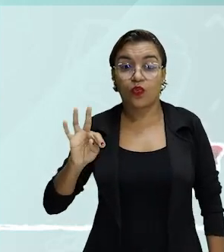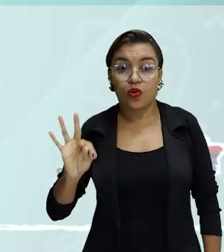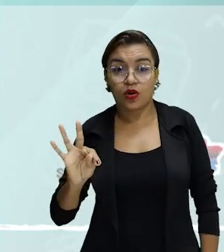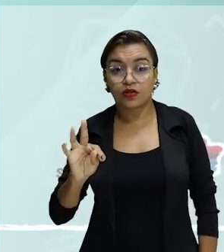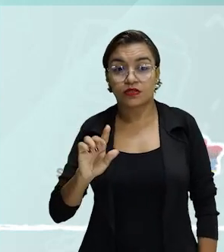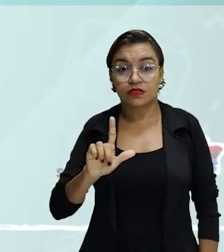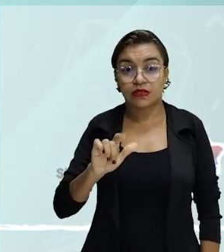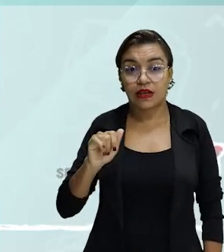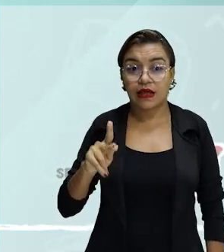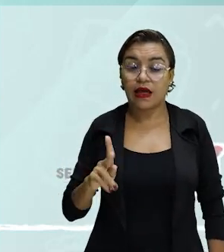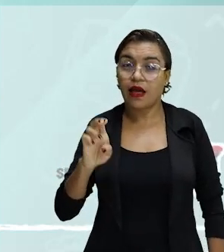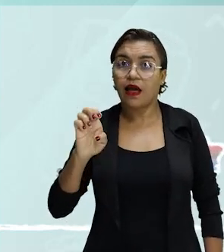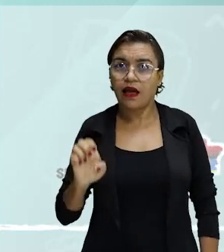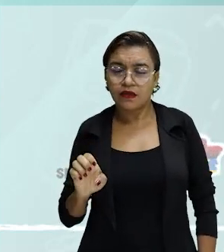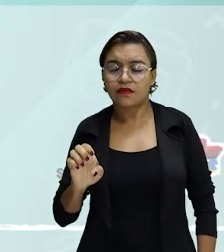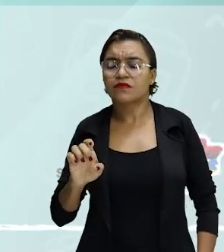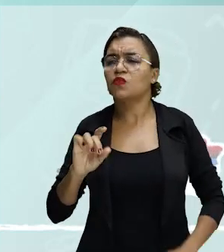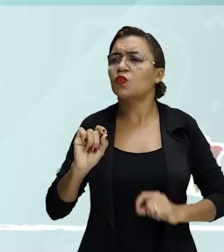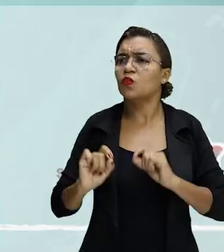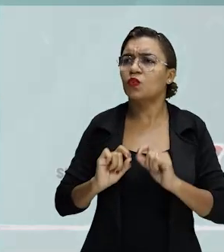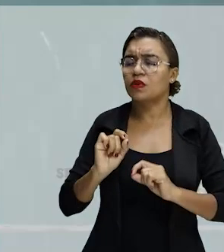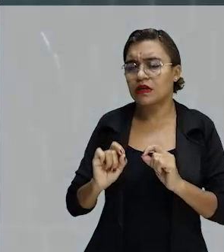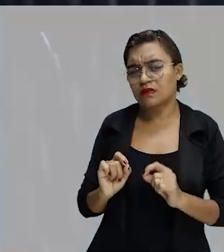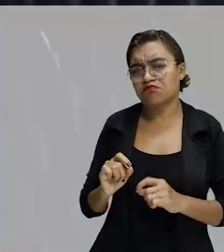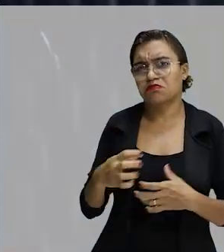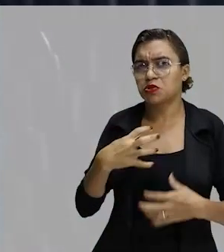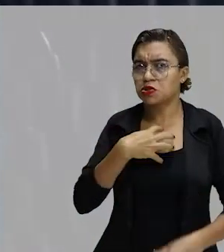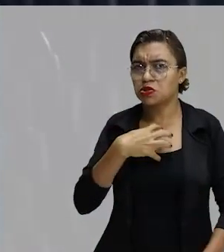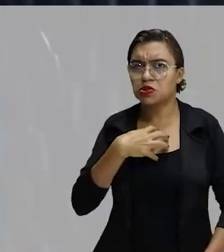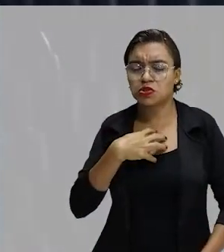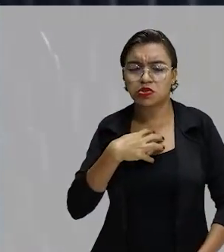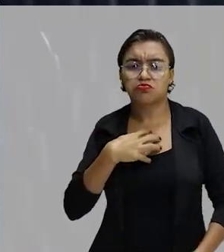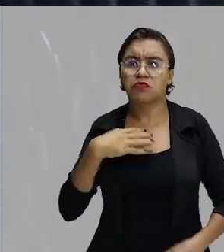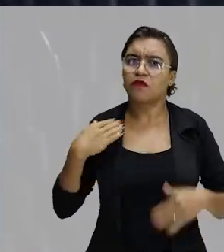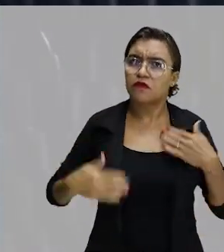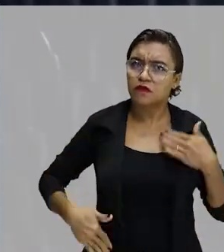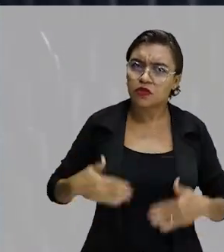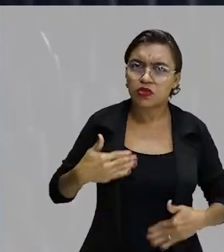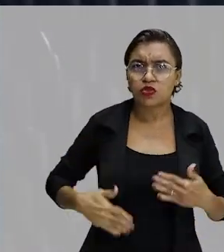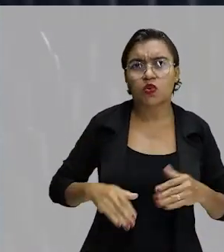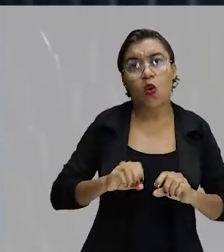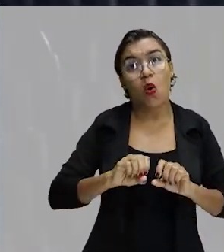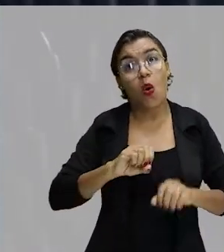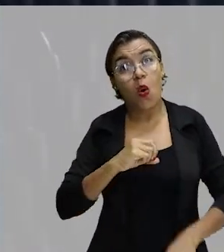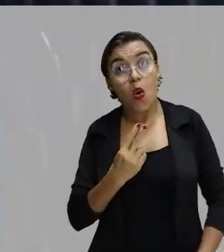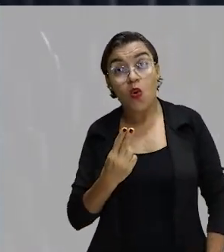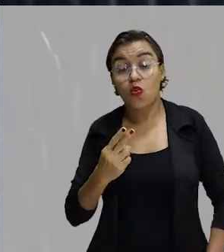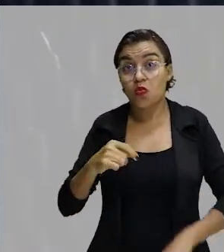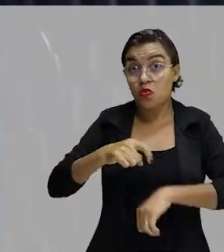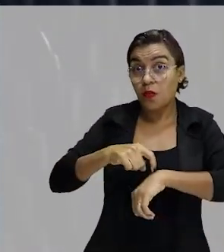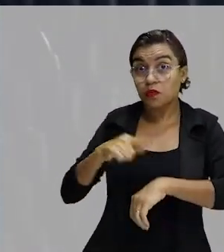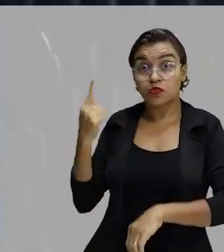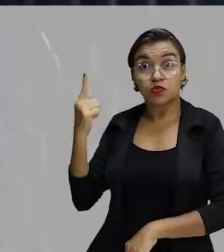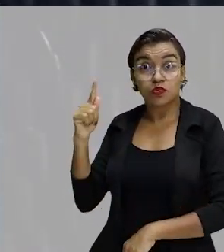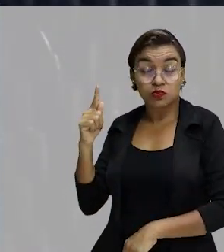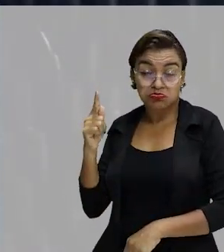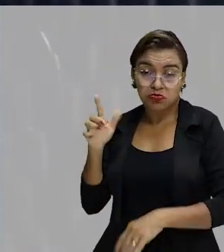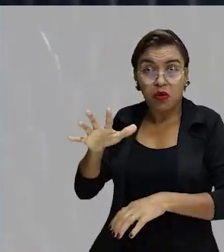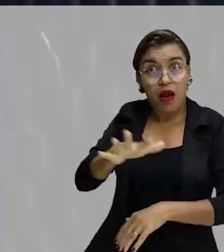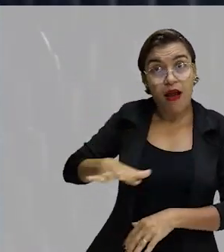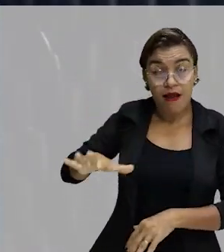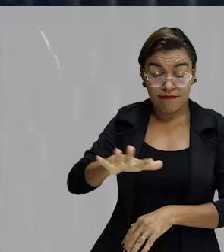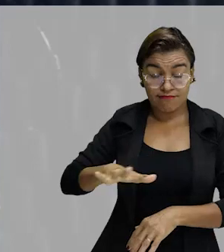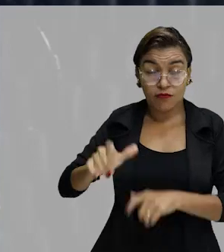obter informação sobre o estado psicológico, físico ou geográfico do sujeito ou do objeto da